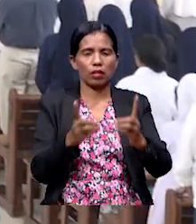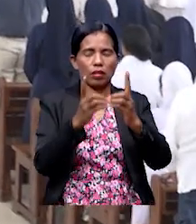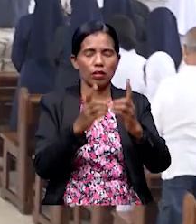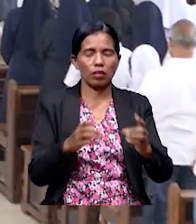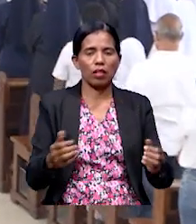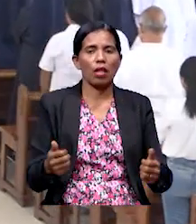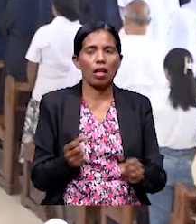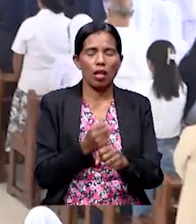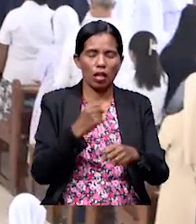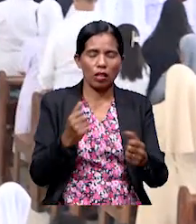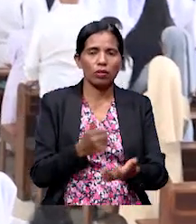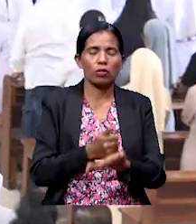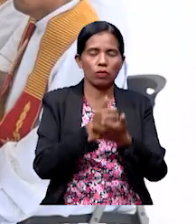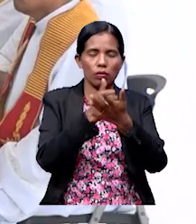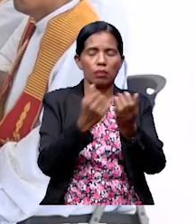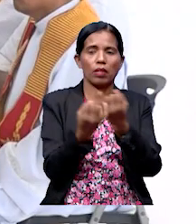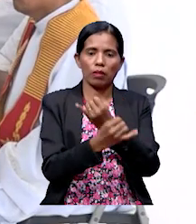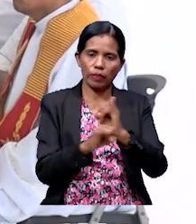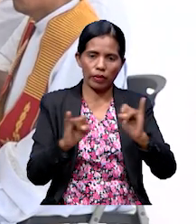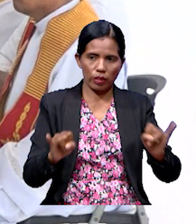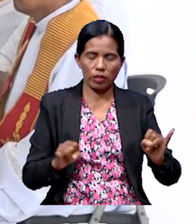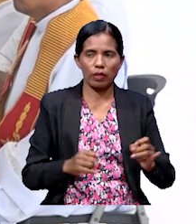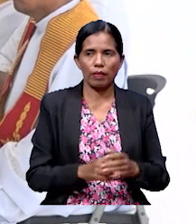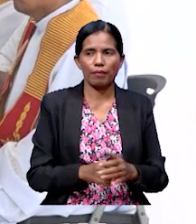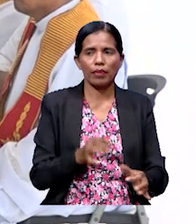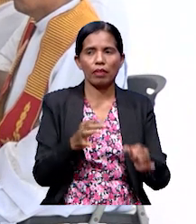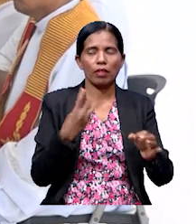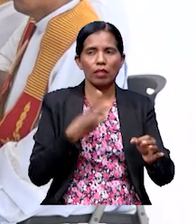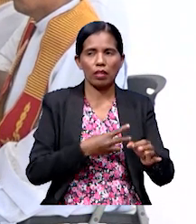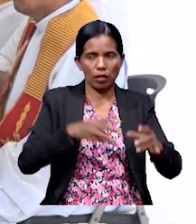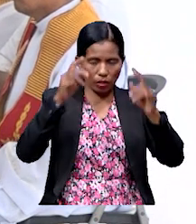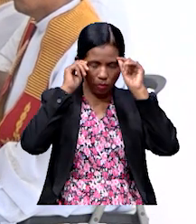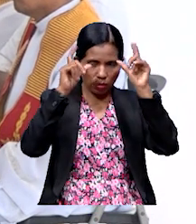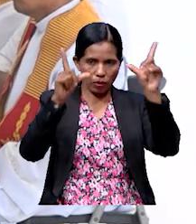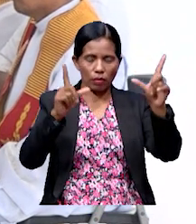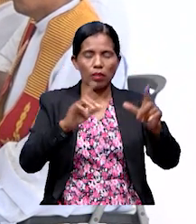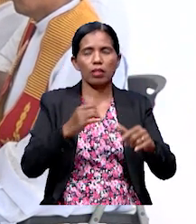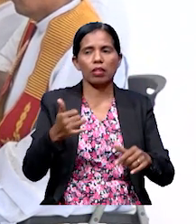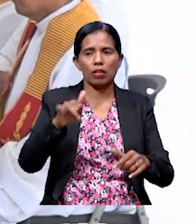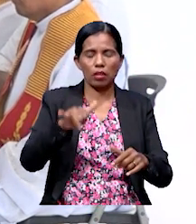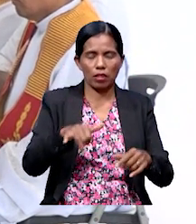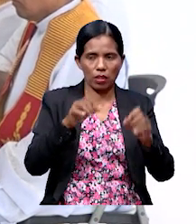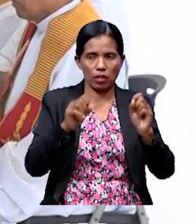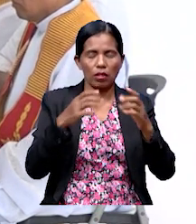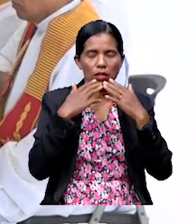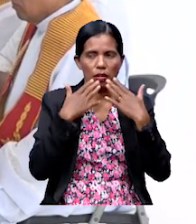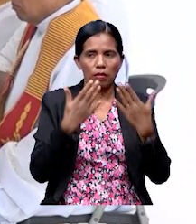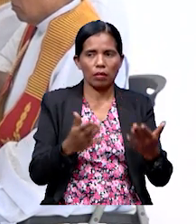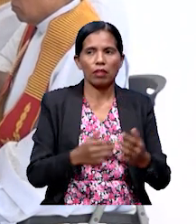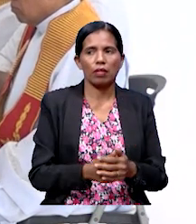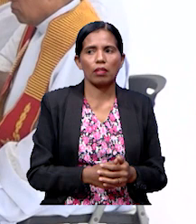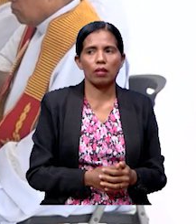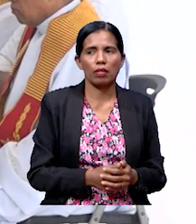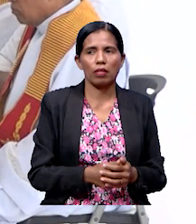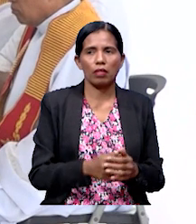rasikan. Quanto é nia, quanto é ita Timor-Wan sira, orgulhosos no agradecidos, ba nia,